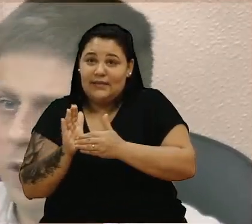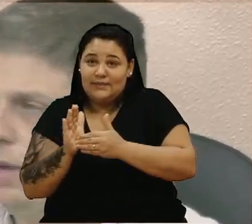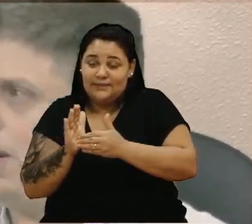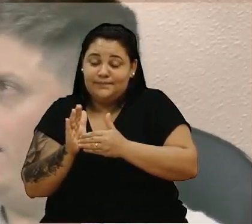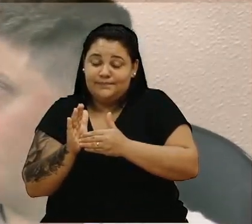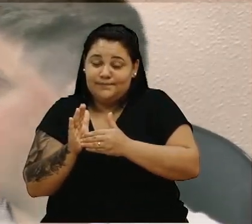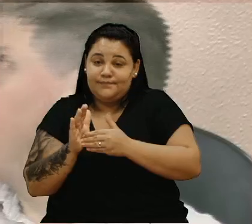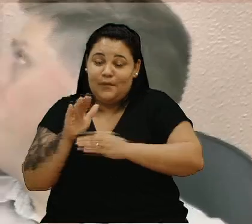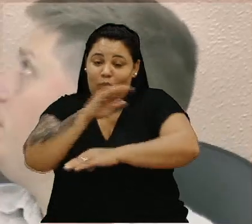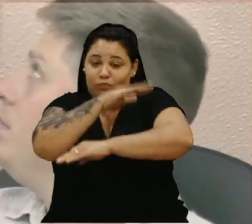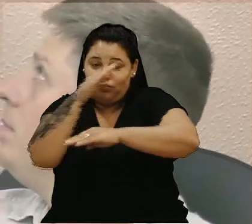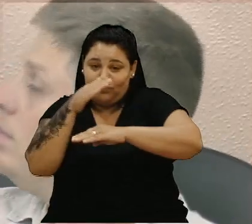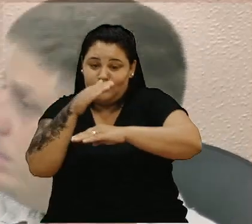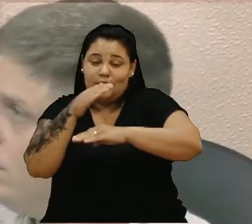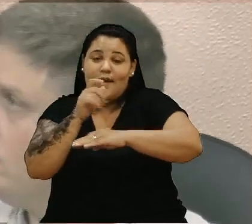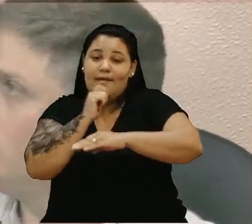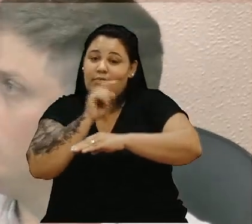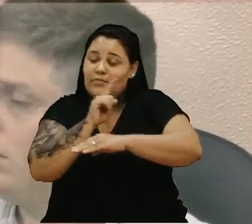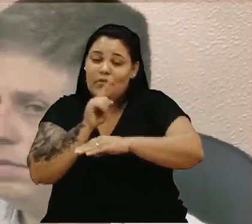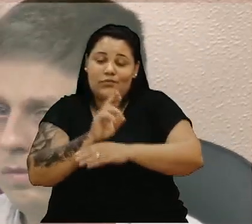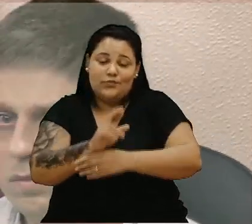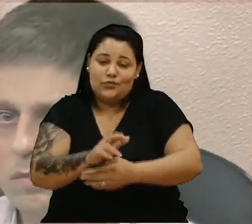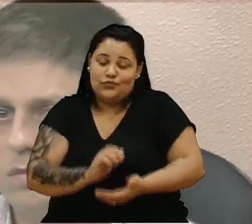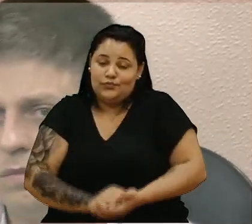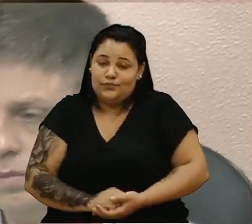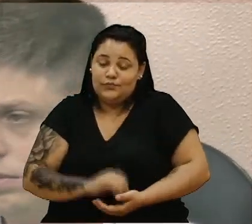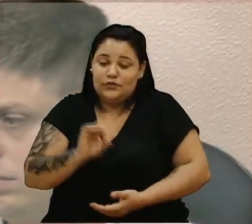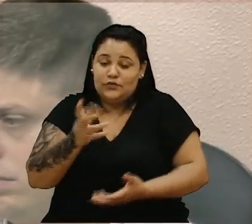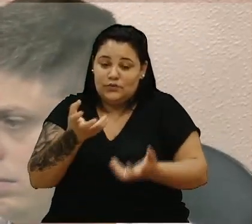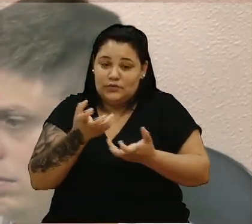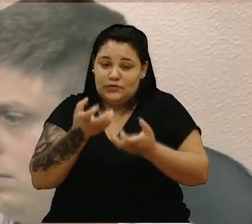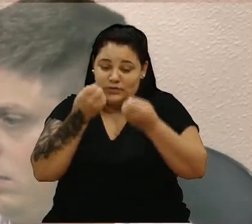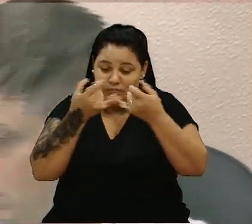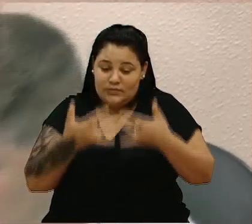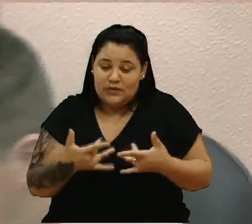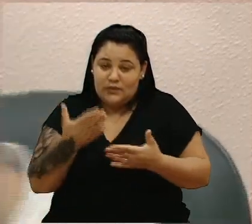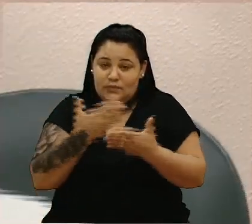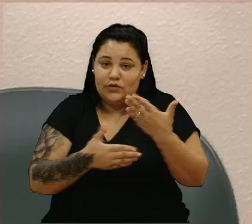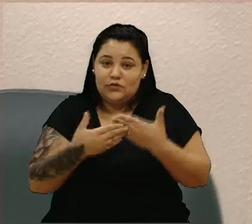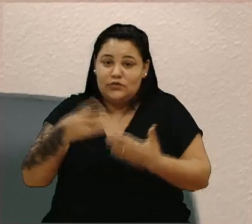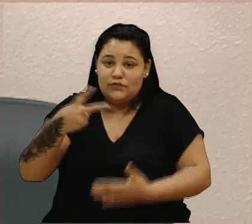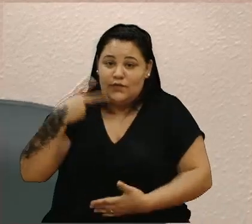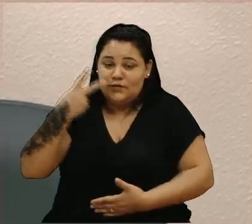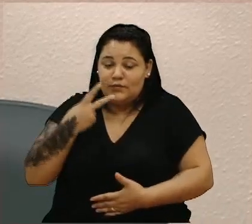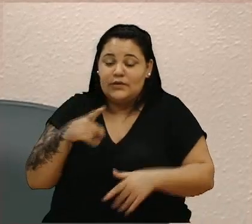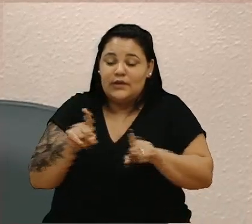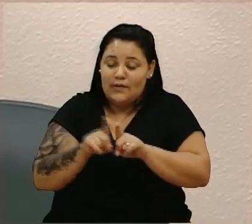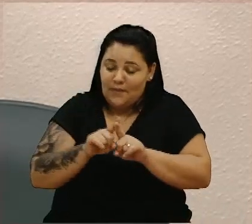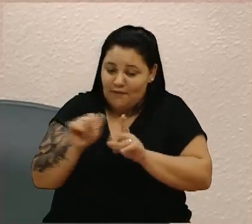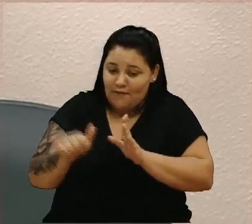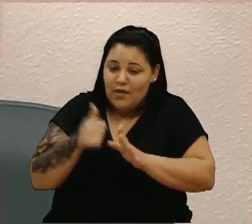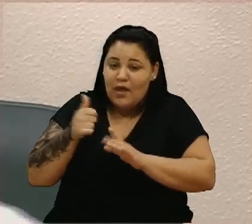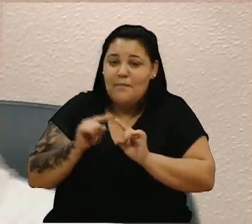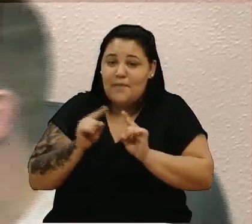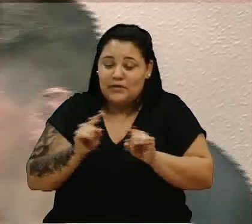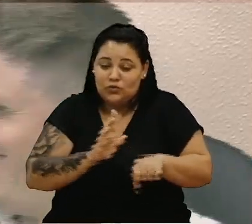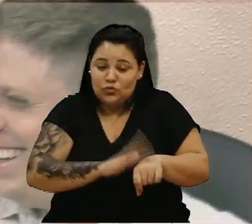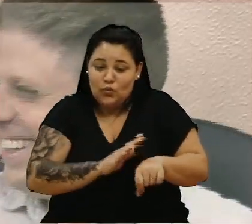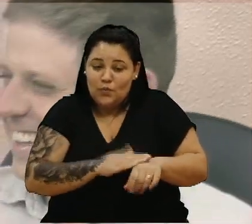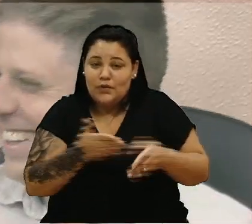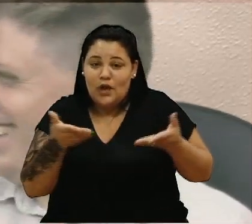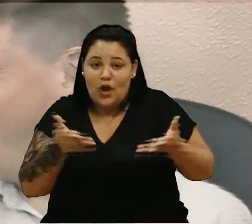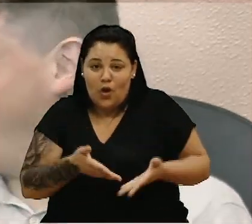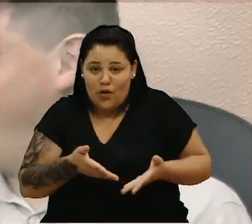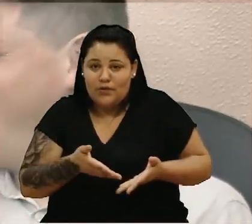viaduto. Então, não responde. Então, eu só queria dizer isso para os colegas, que também vai melhorar. Mas, nesse momento, não